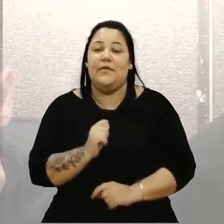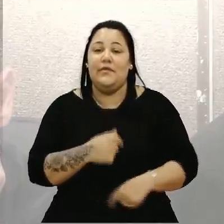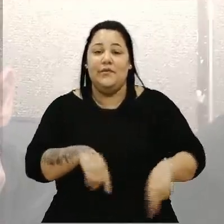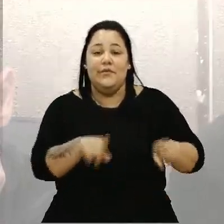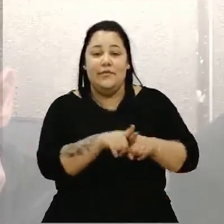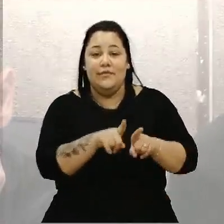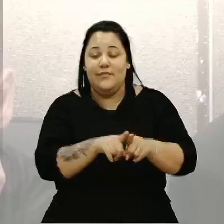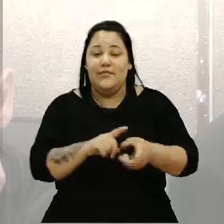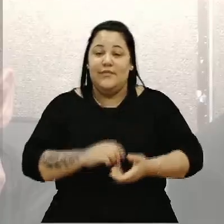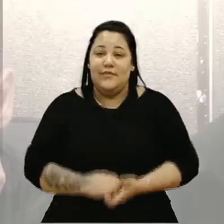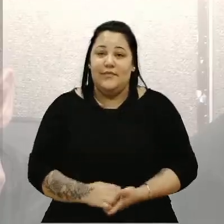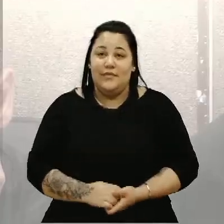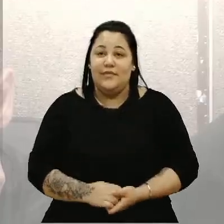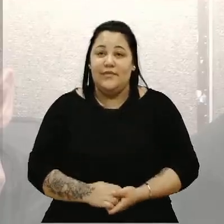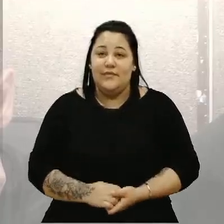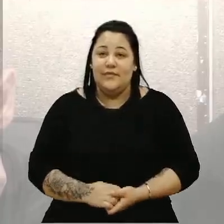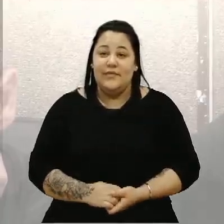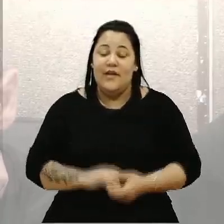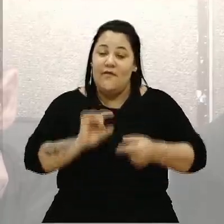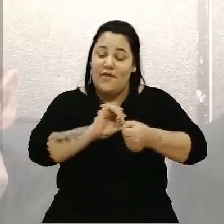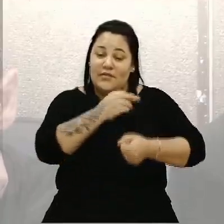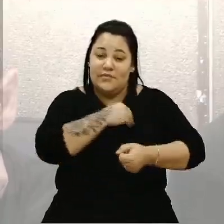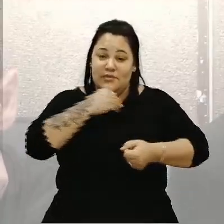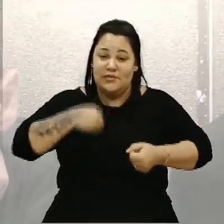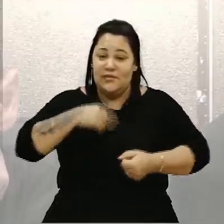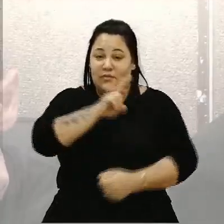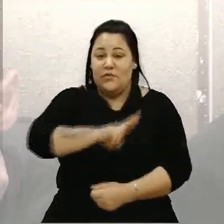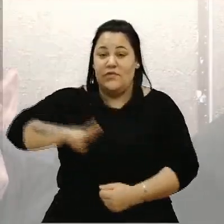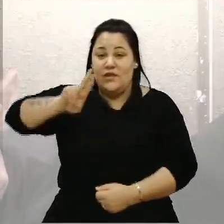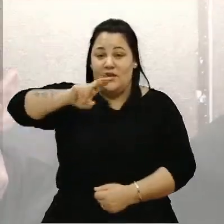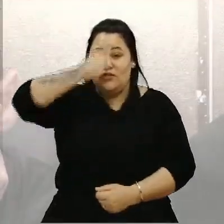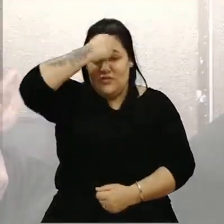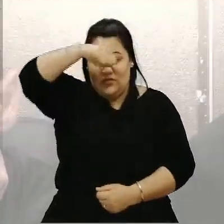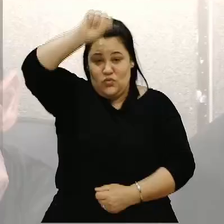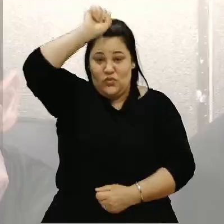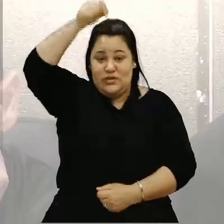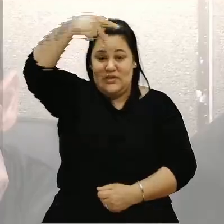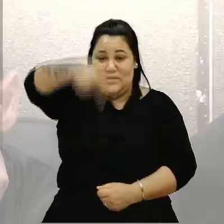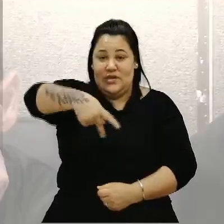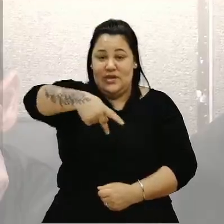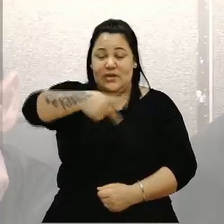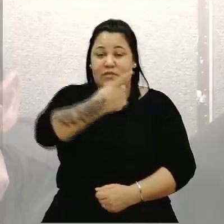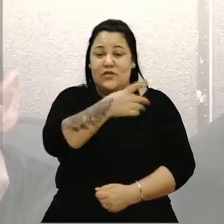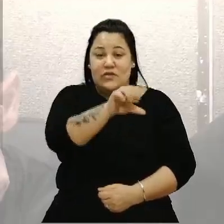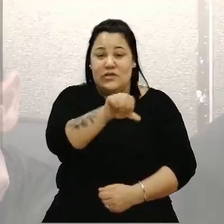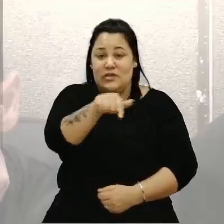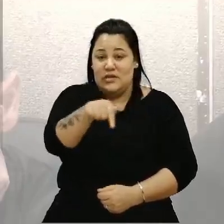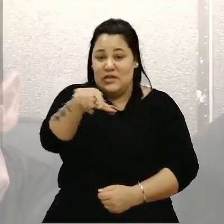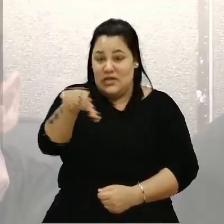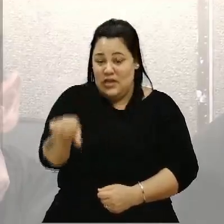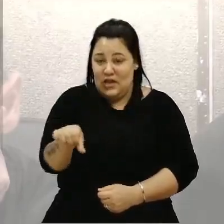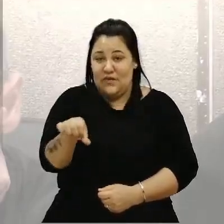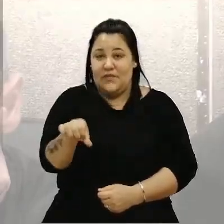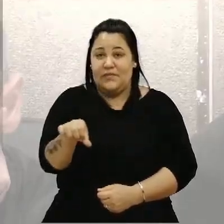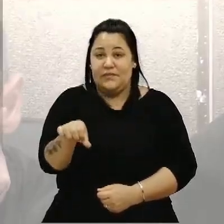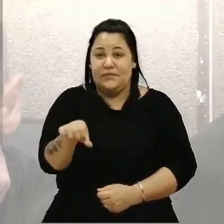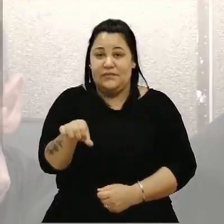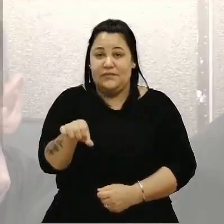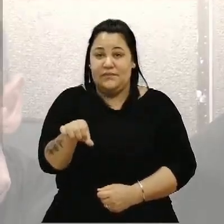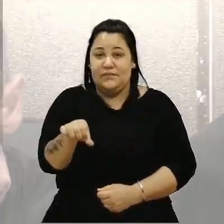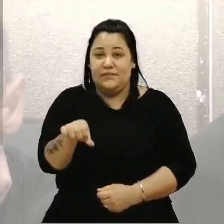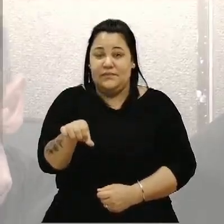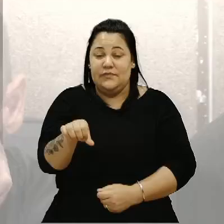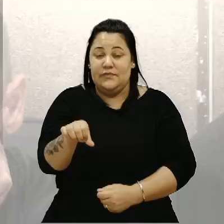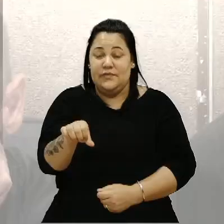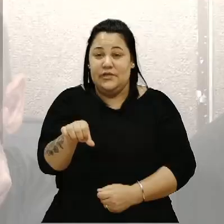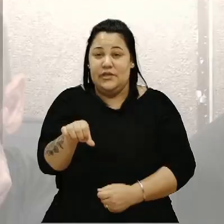Zaparoli. Formou-se em medicina pela Universidade de Caxias do Sul, UCS, em 1979 e cursou 2 anos